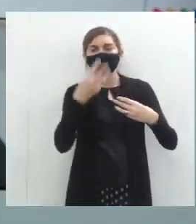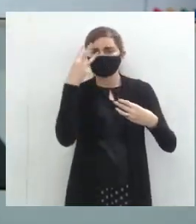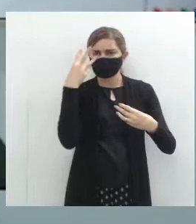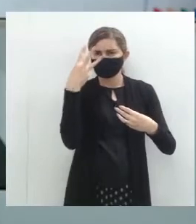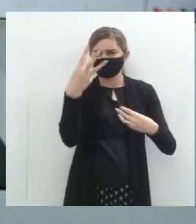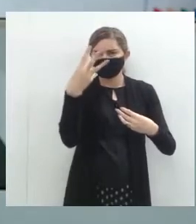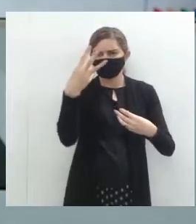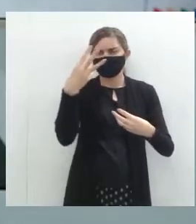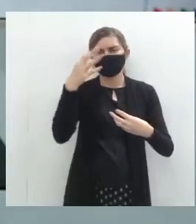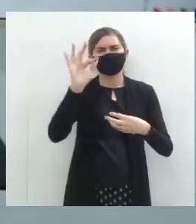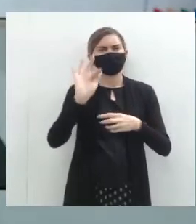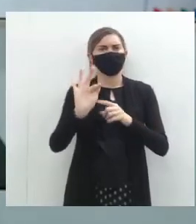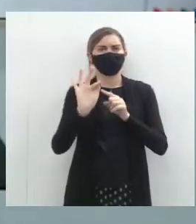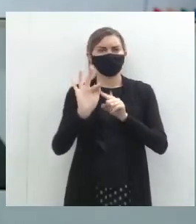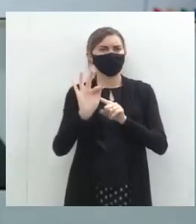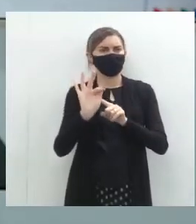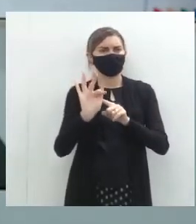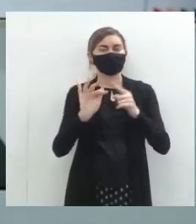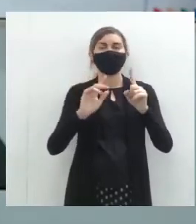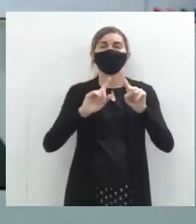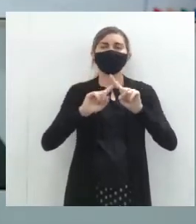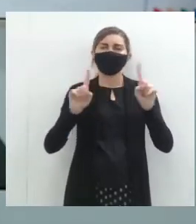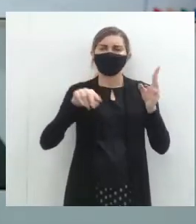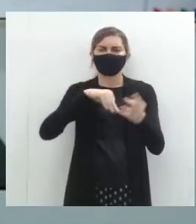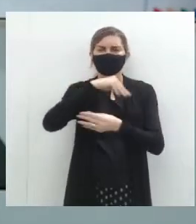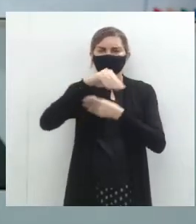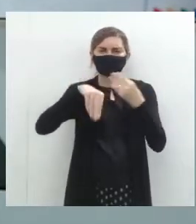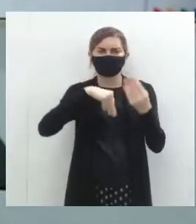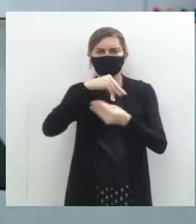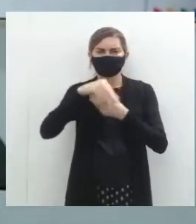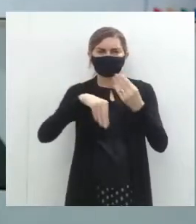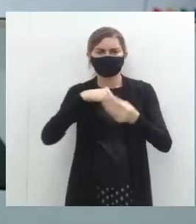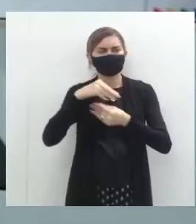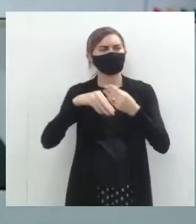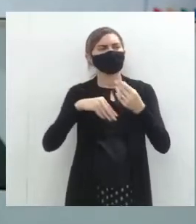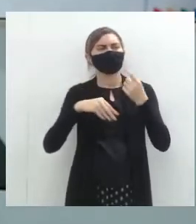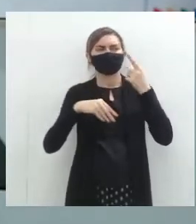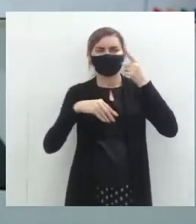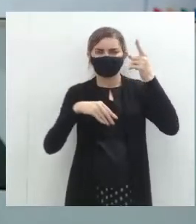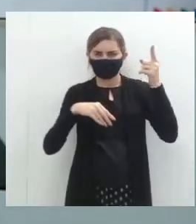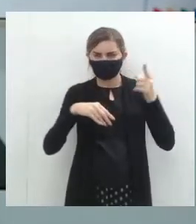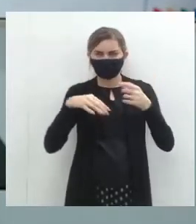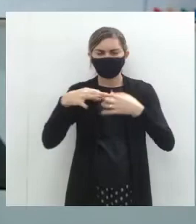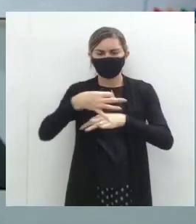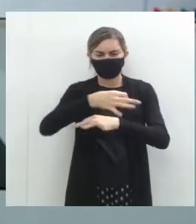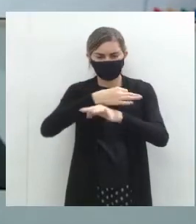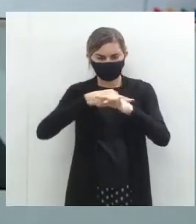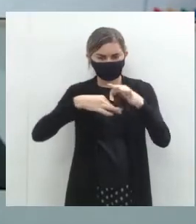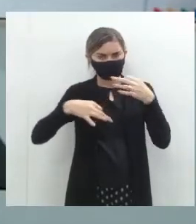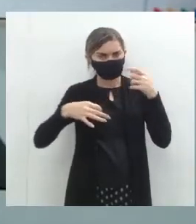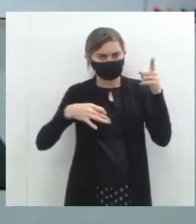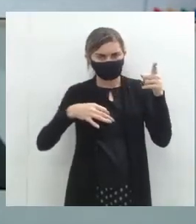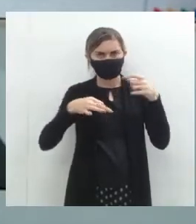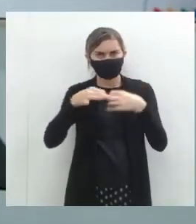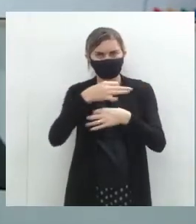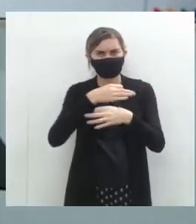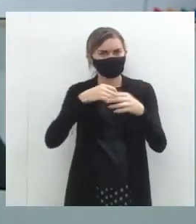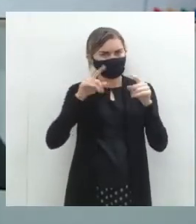3 fósforos, mais uma substância chamada de adenosina. Então, essa moléculazinha aqui, que ela